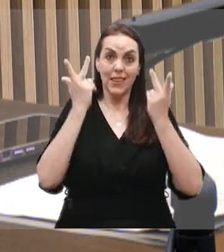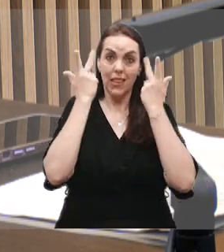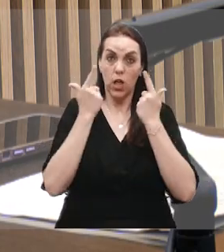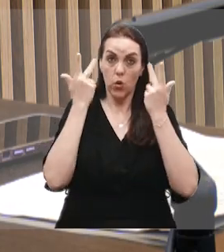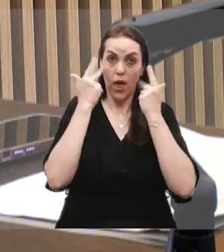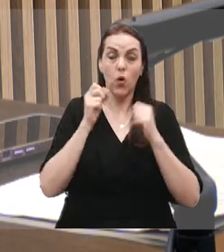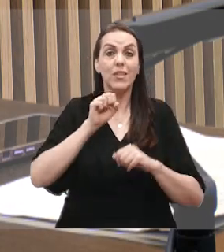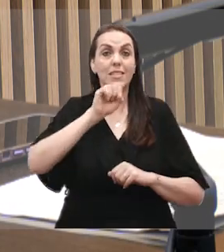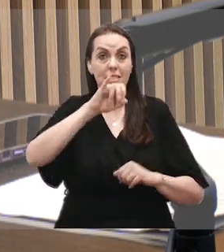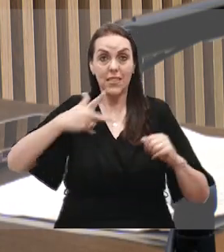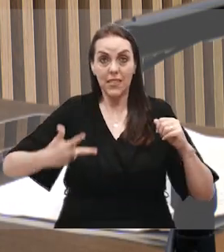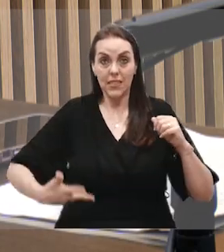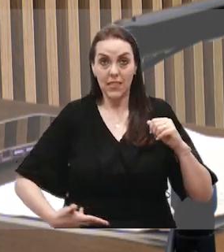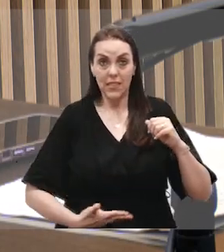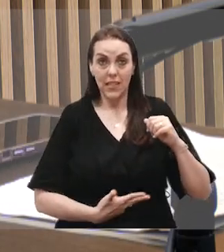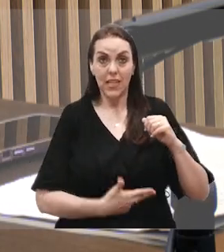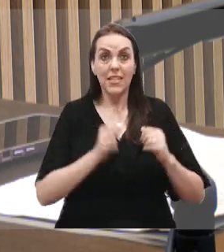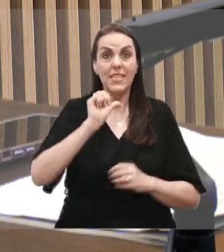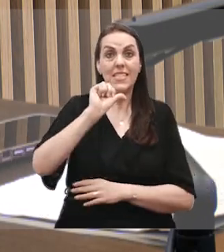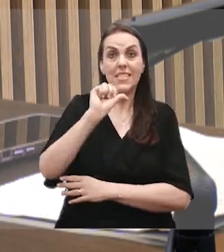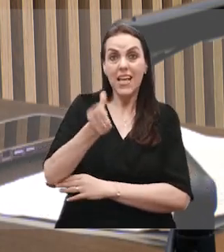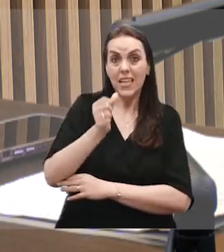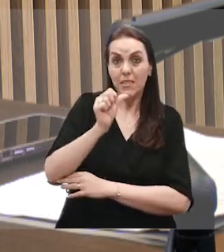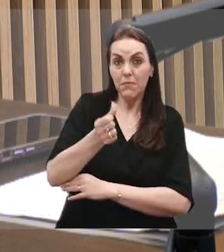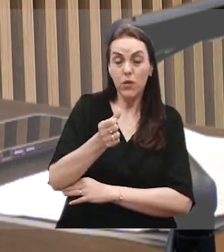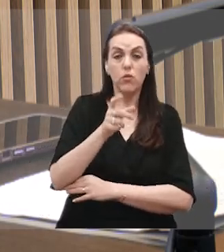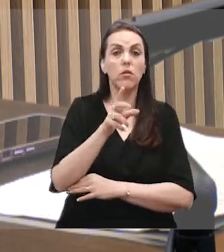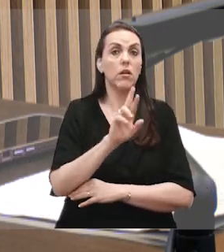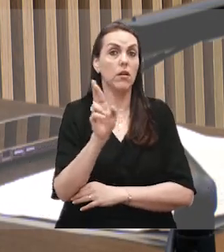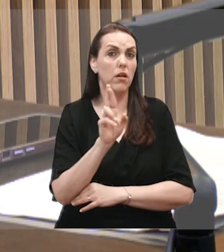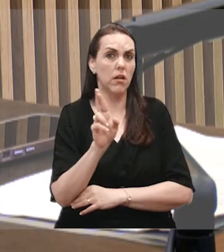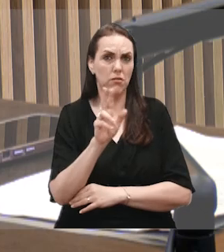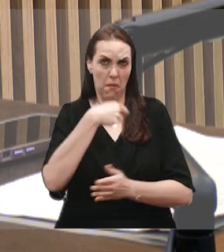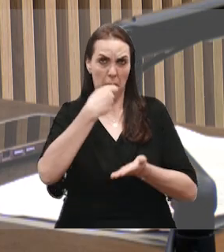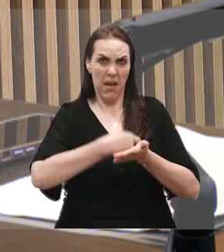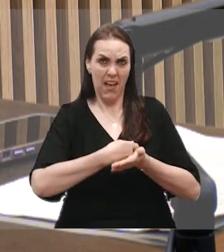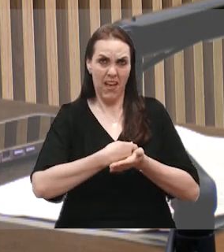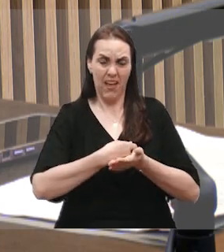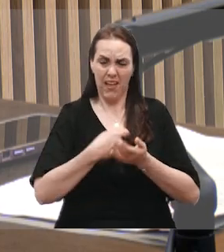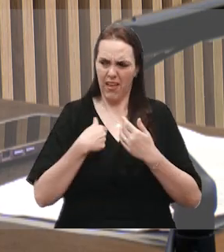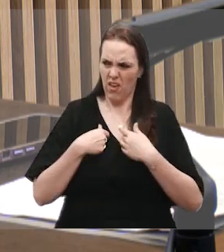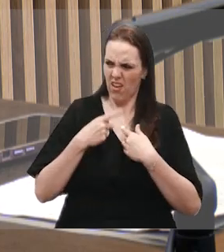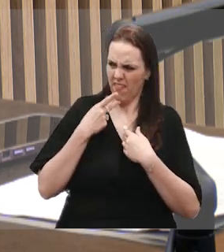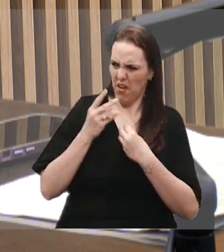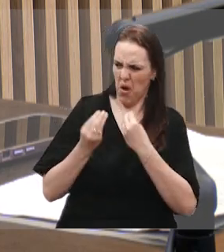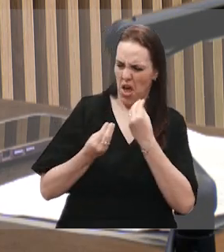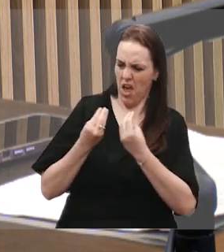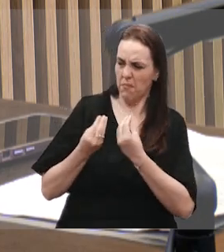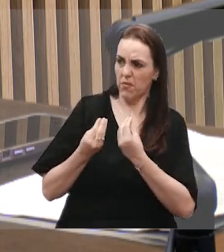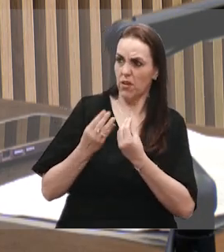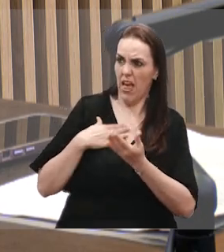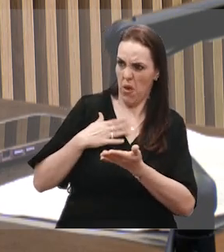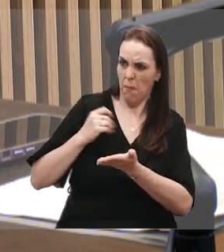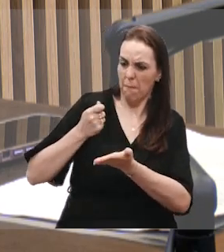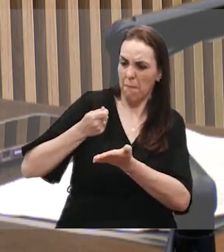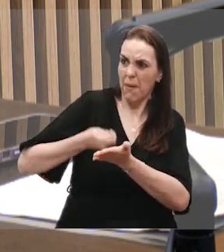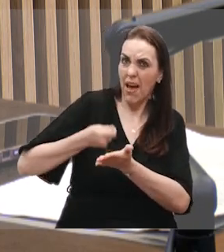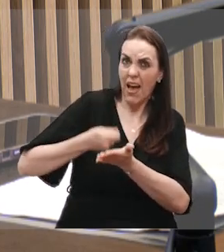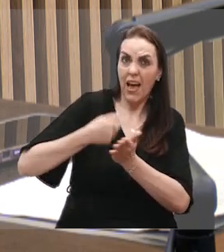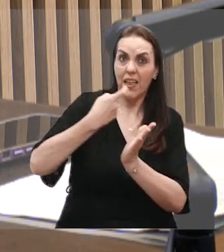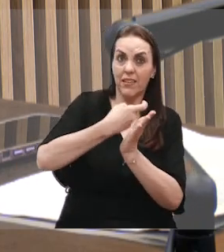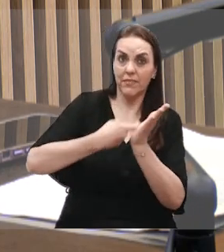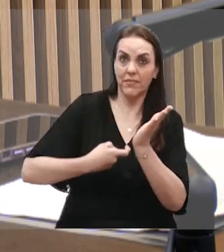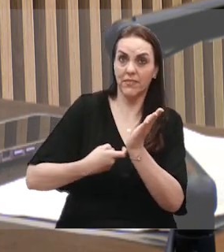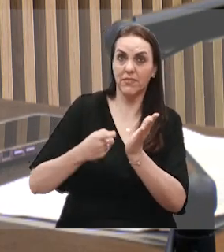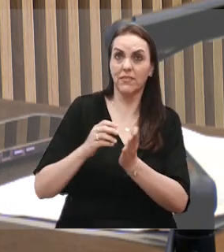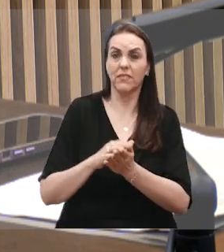cesárea, cerca de R$6.000, e tu vai ter que pagar isso. E eu olhei para ele e disse assim, como assim? Né? Como eu vou ter que cobrar, eu vou ter que pagar